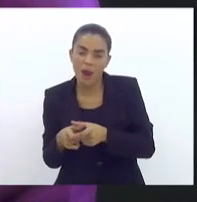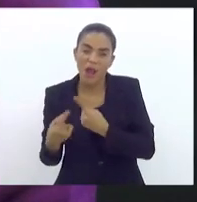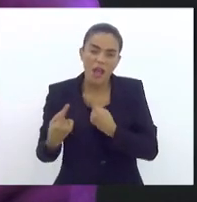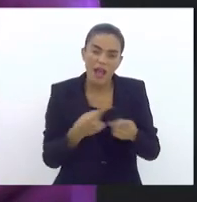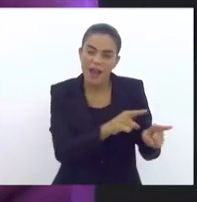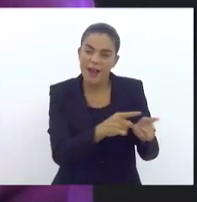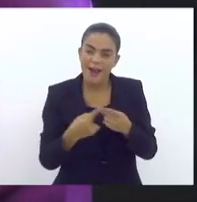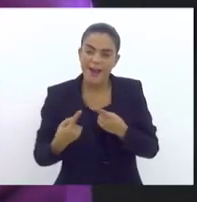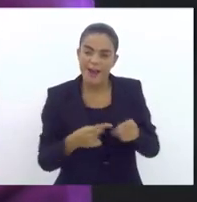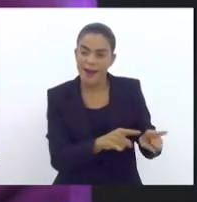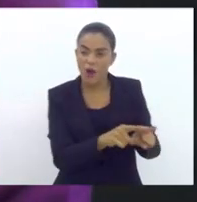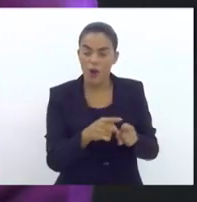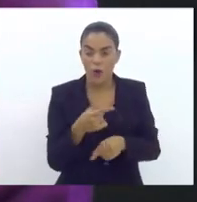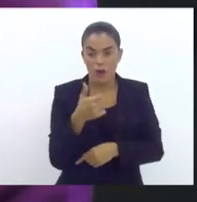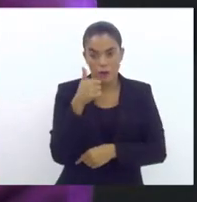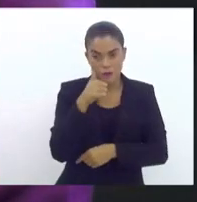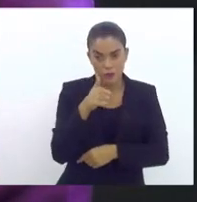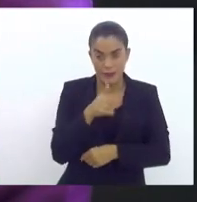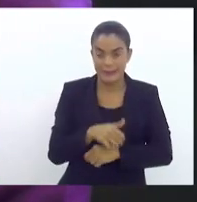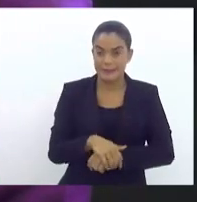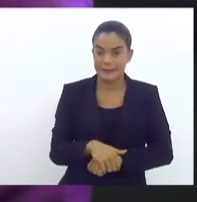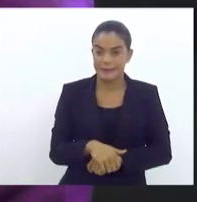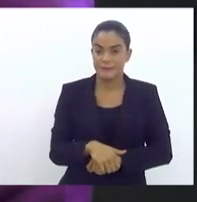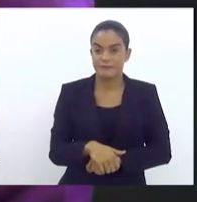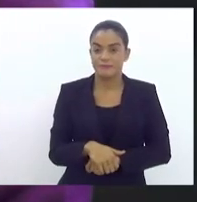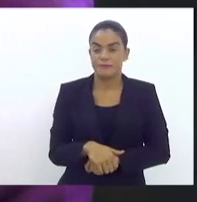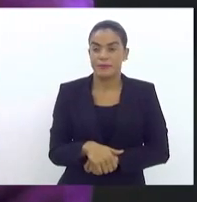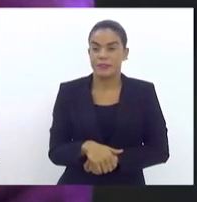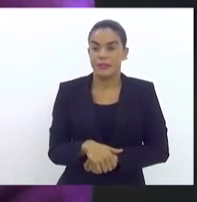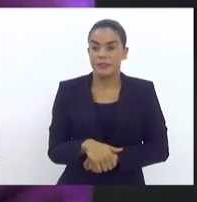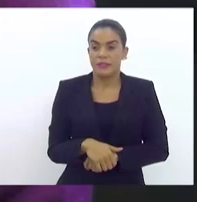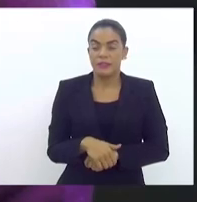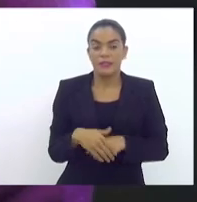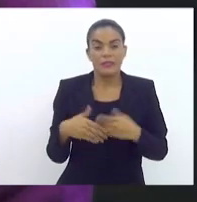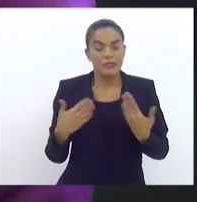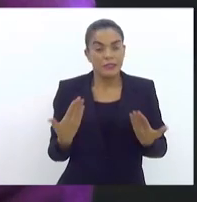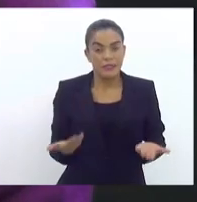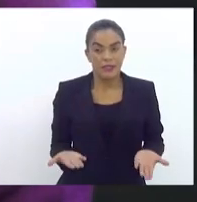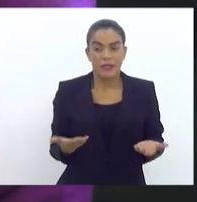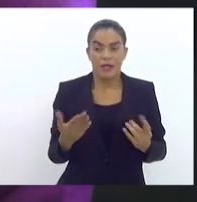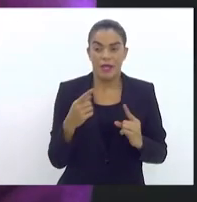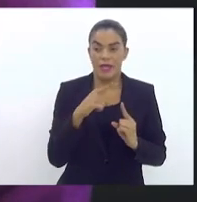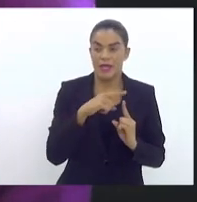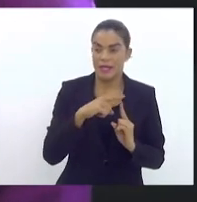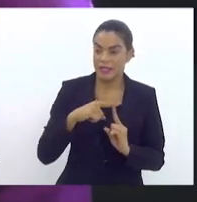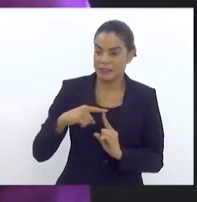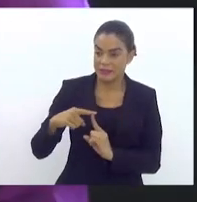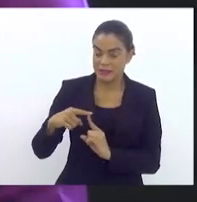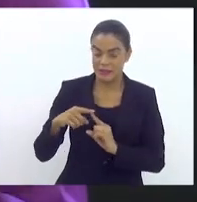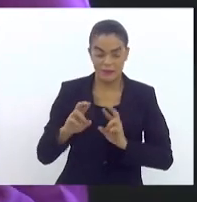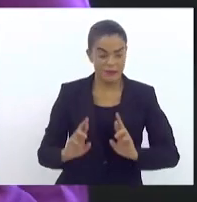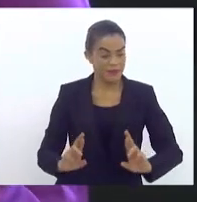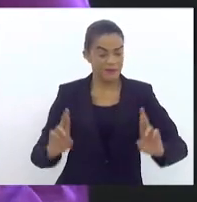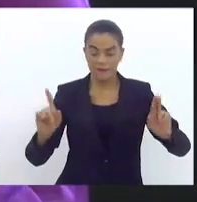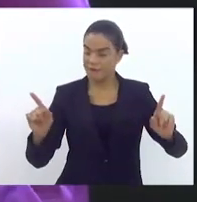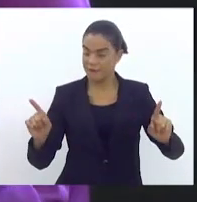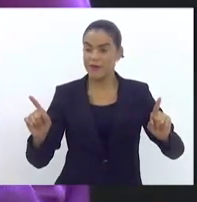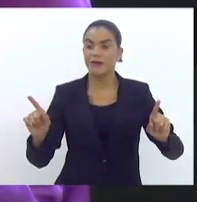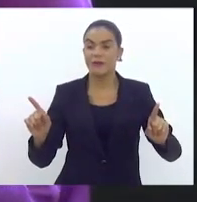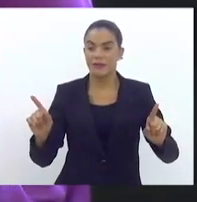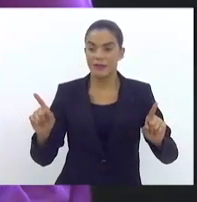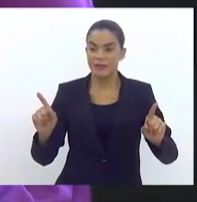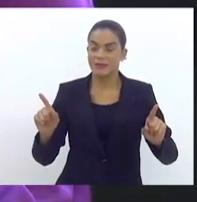mulheres é uma série de questões é então é esse tipo de diferenciação ainda tem